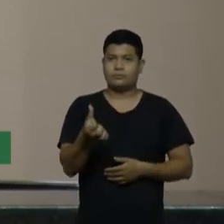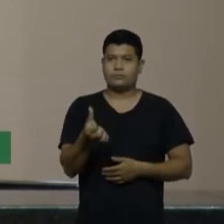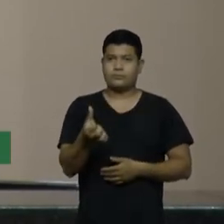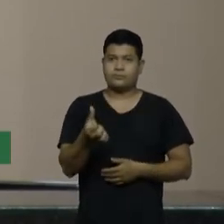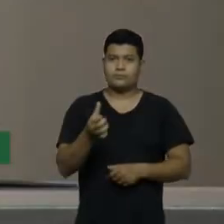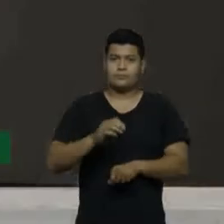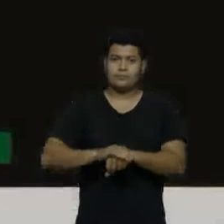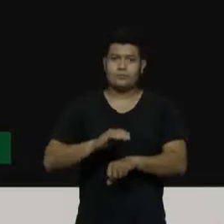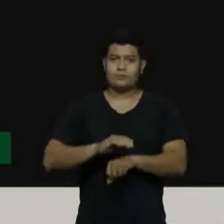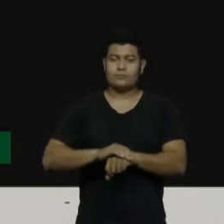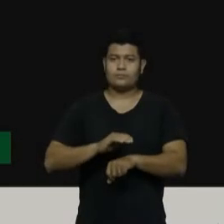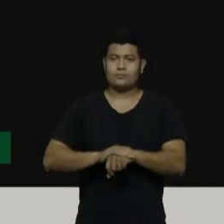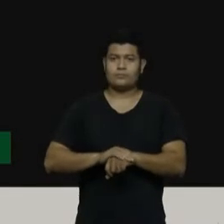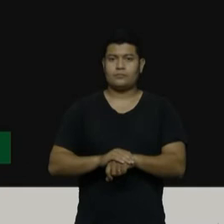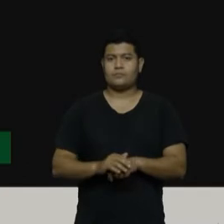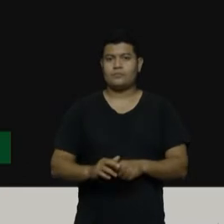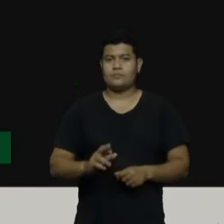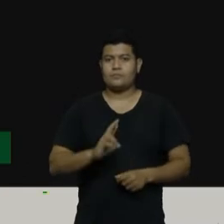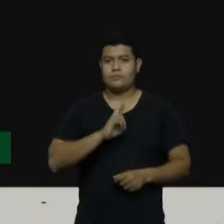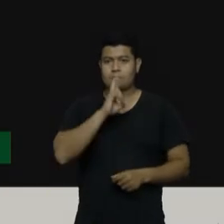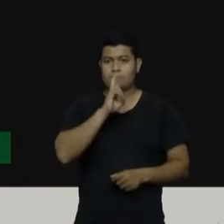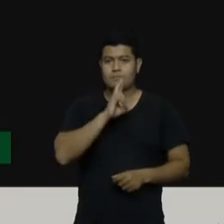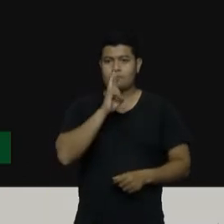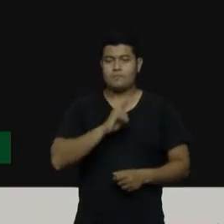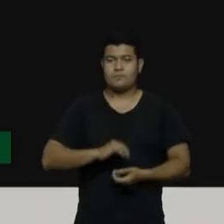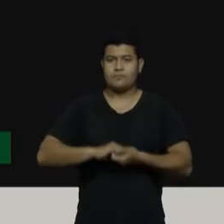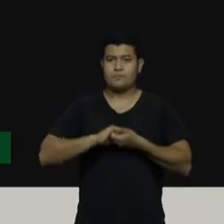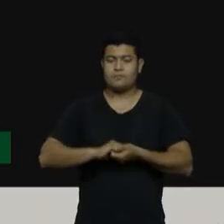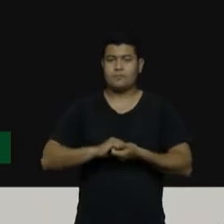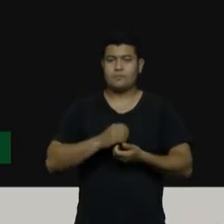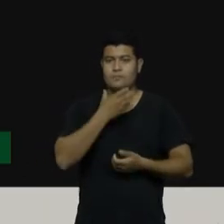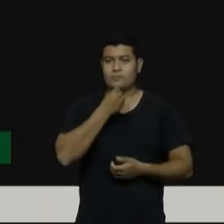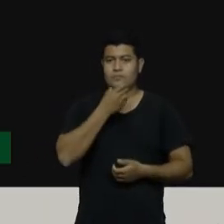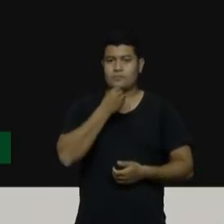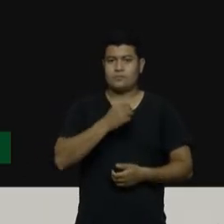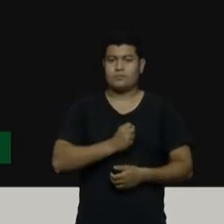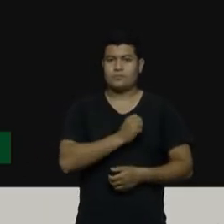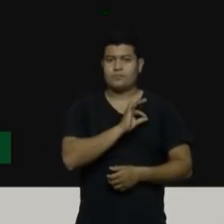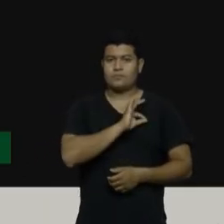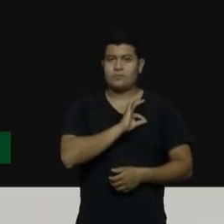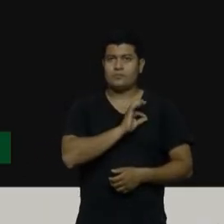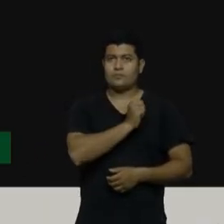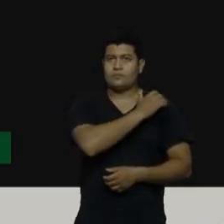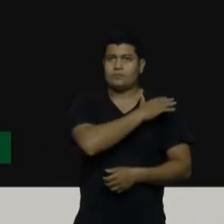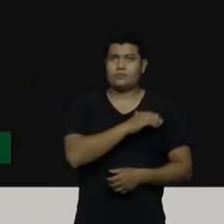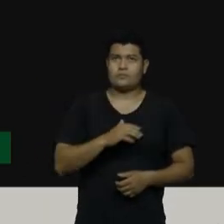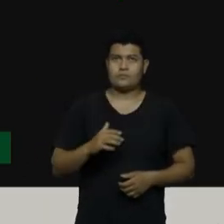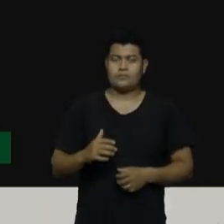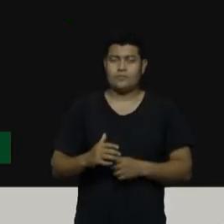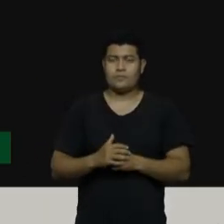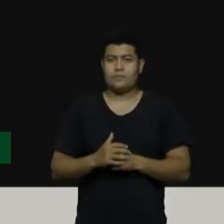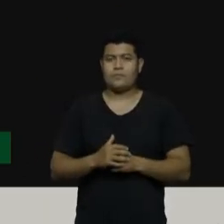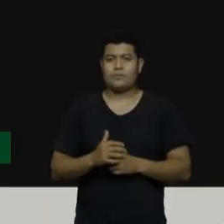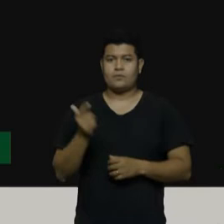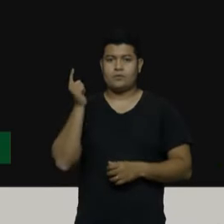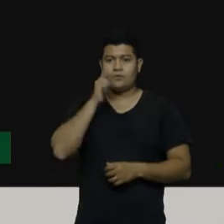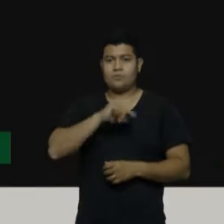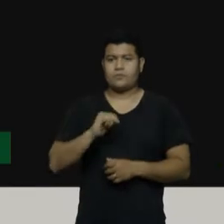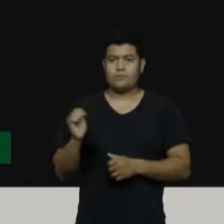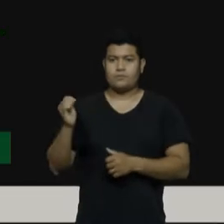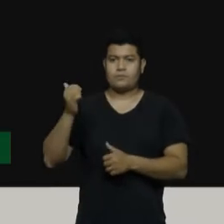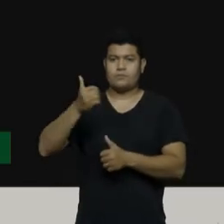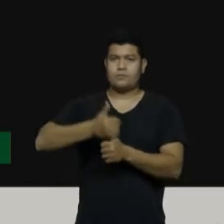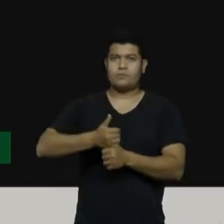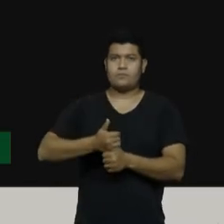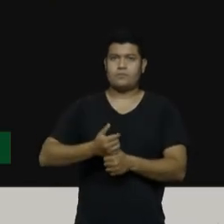Minotto, cumprimentando o major Henrique Piovesan da Silveira pela ascensão ao comando do 4º Batalhão